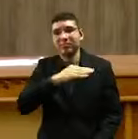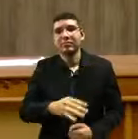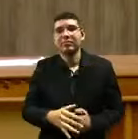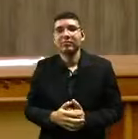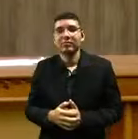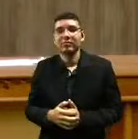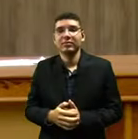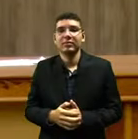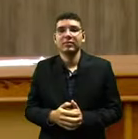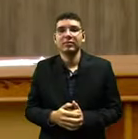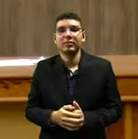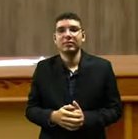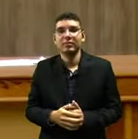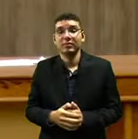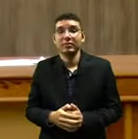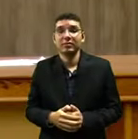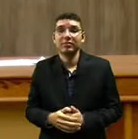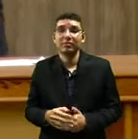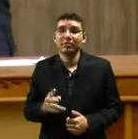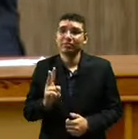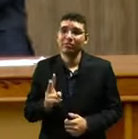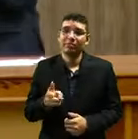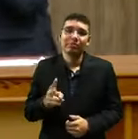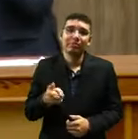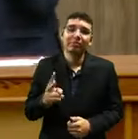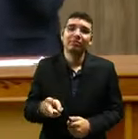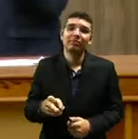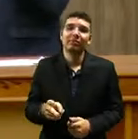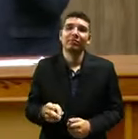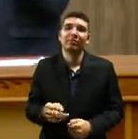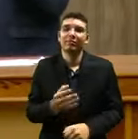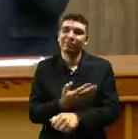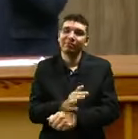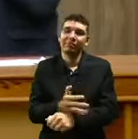eu dei açaí para ele é assim irmão conheço todinho